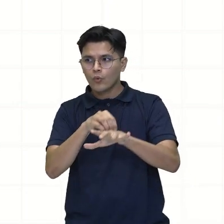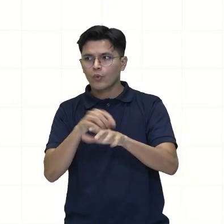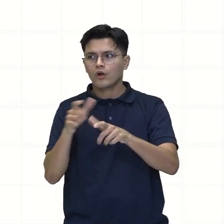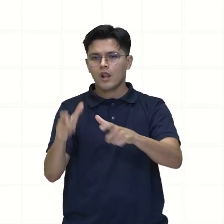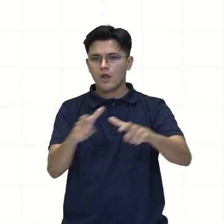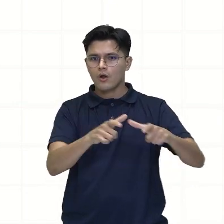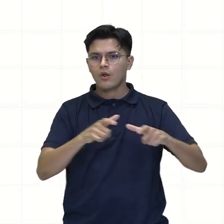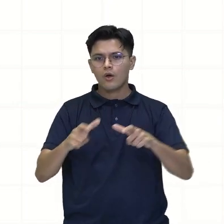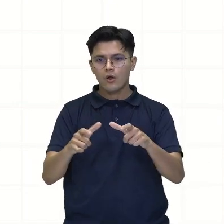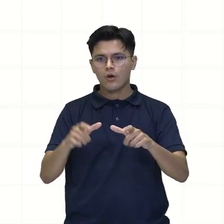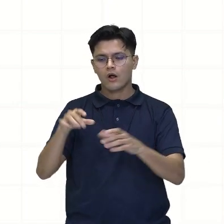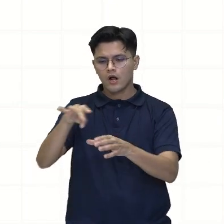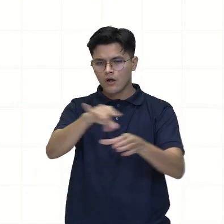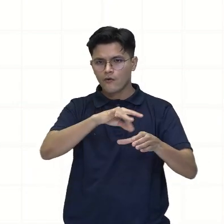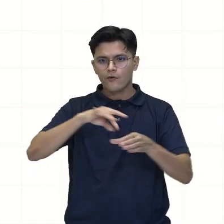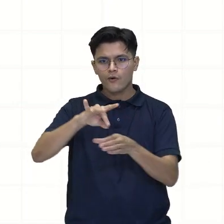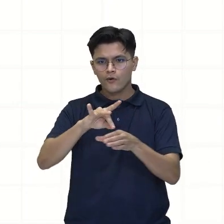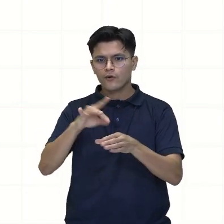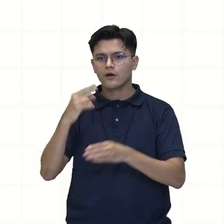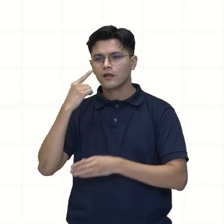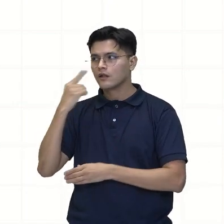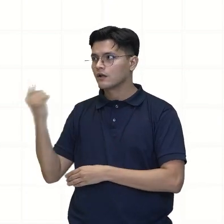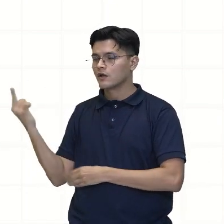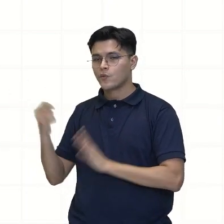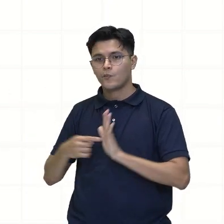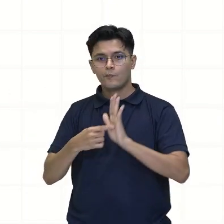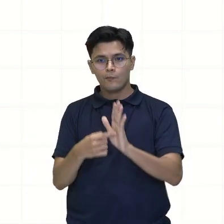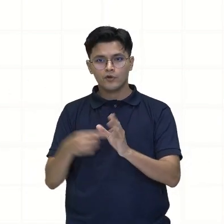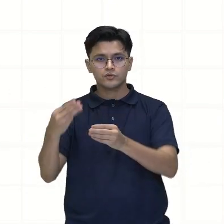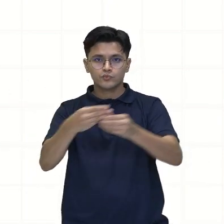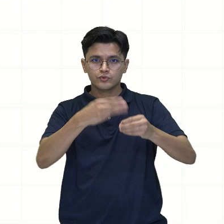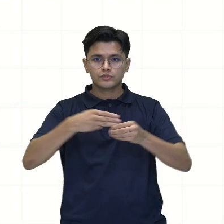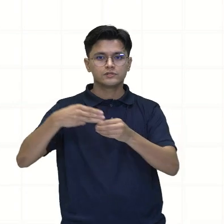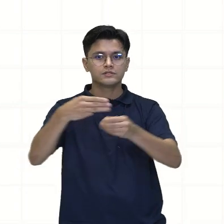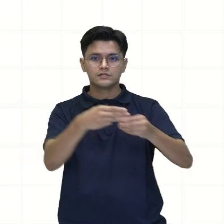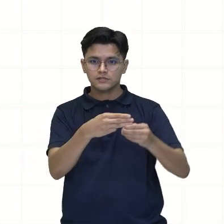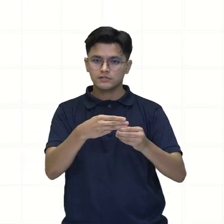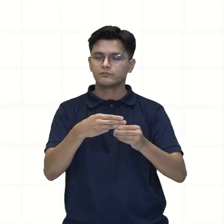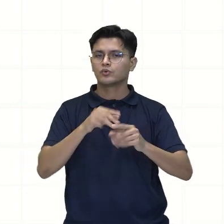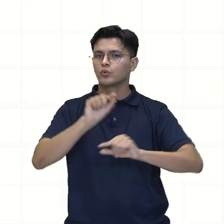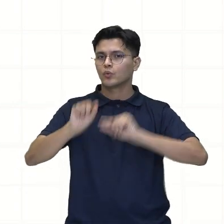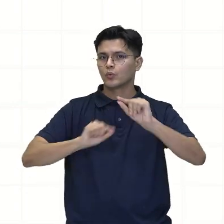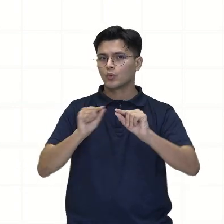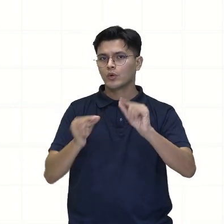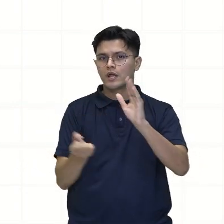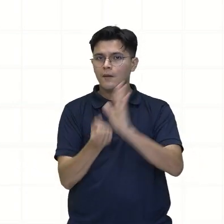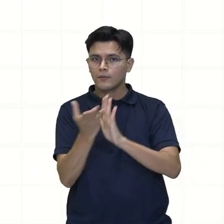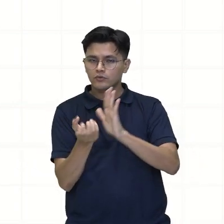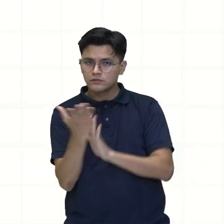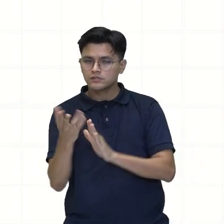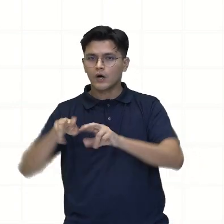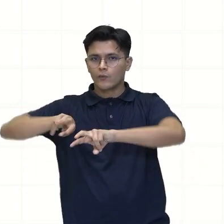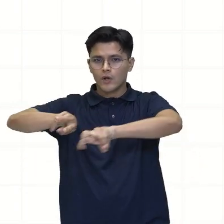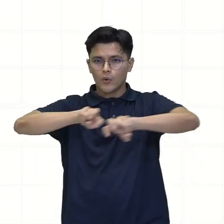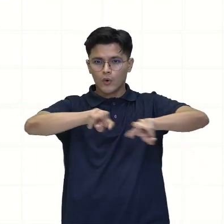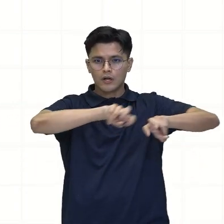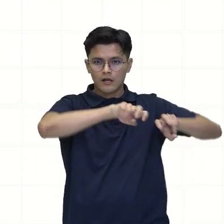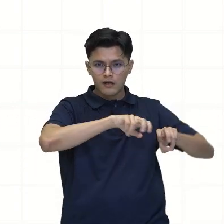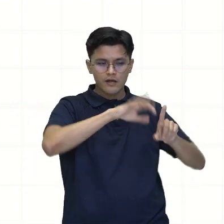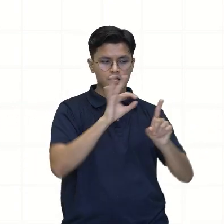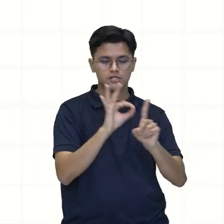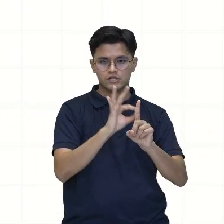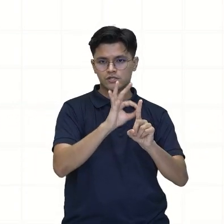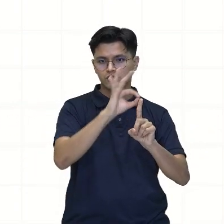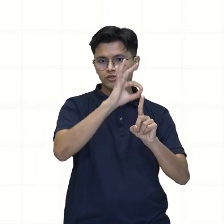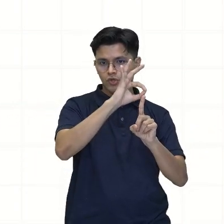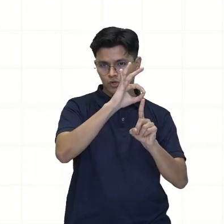que estão inseridos dentro dessas classes aí relacionadas à área colhida de soja. Observem